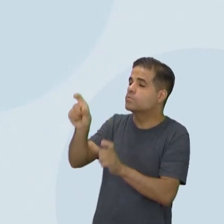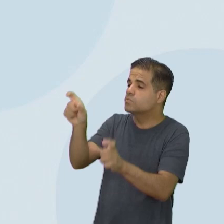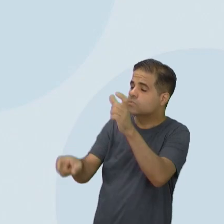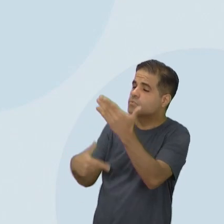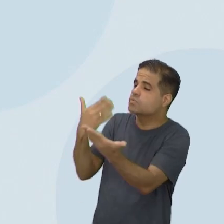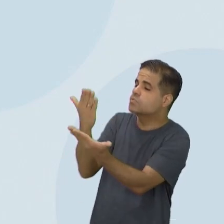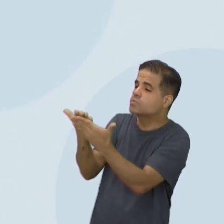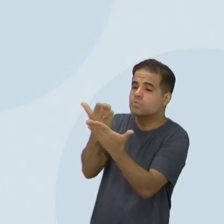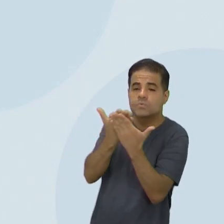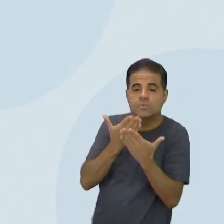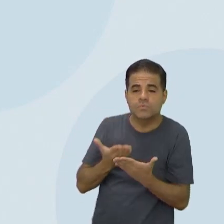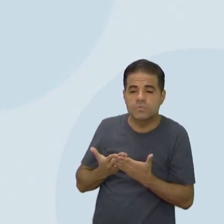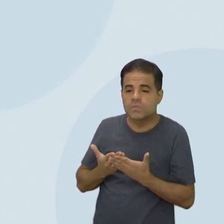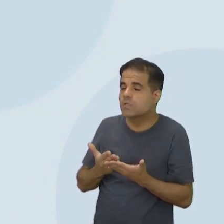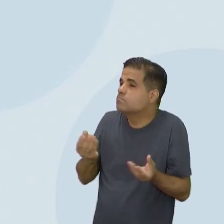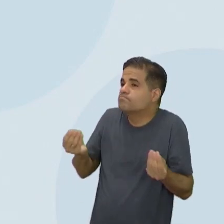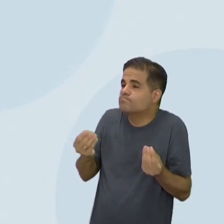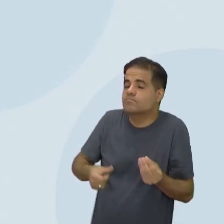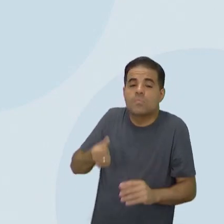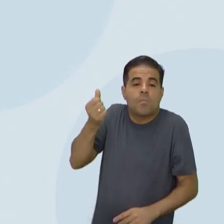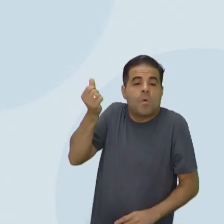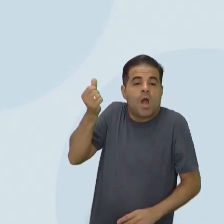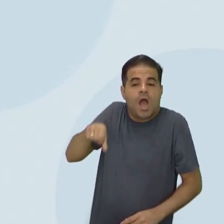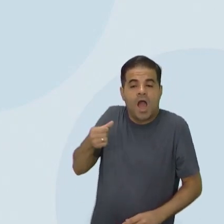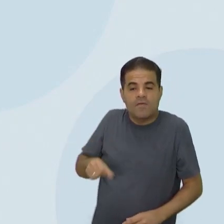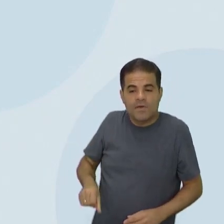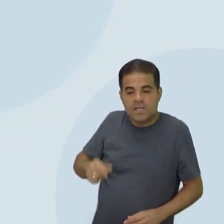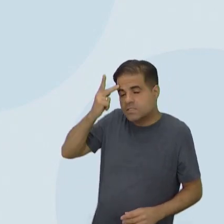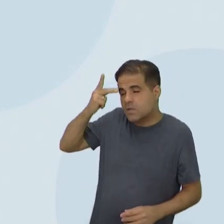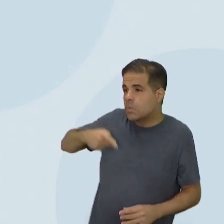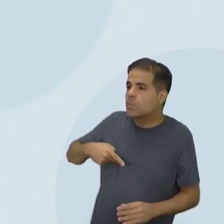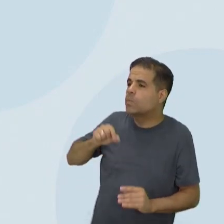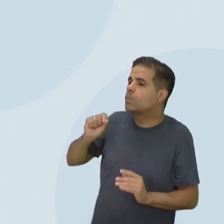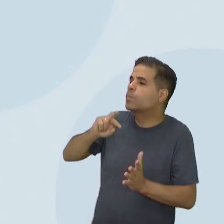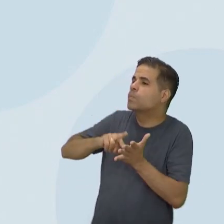estudantes uma autoavaliação sobre o que eles